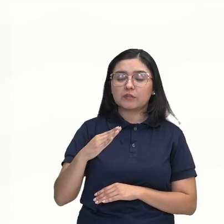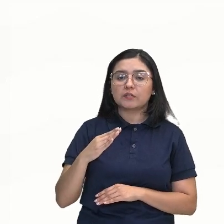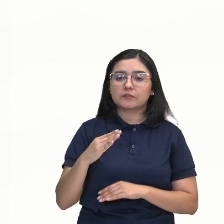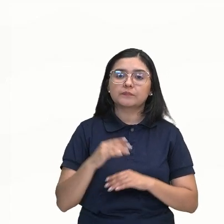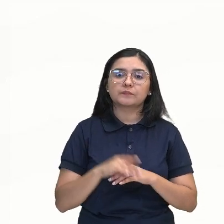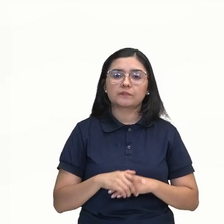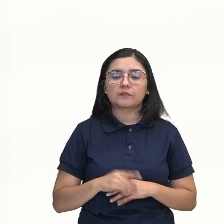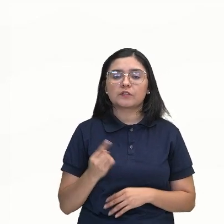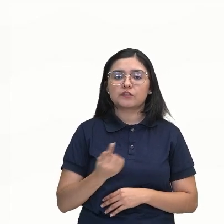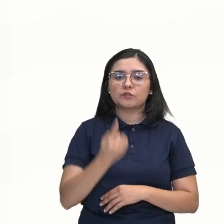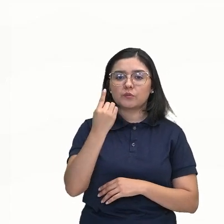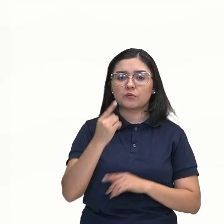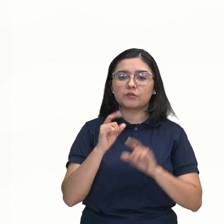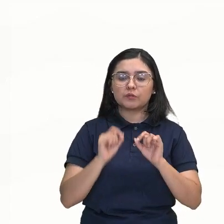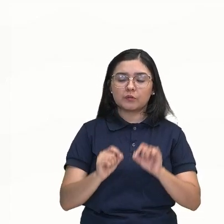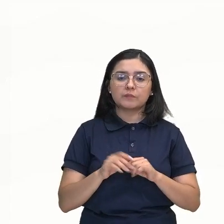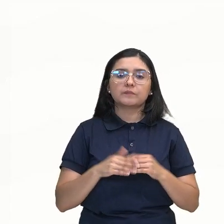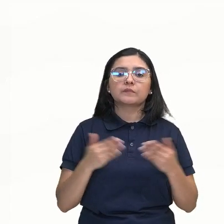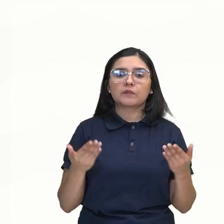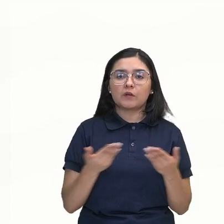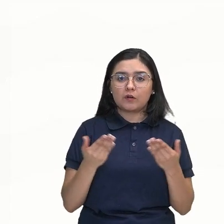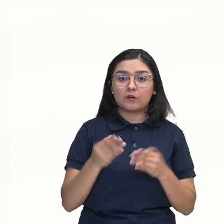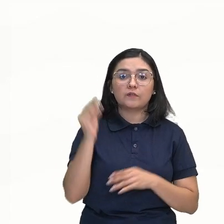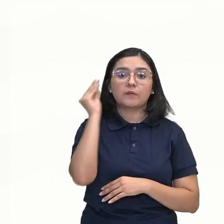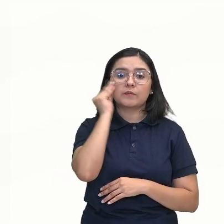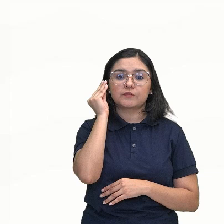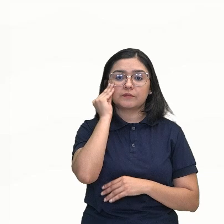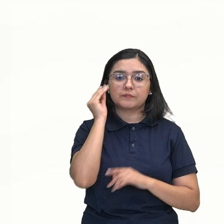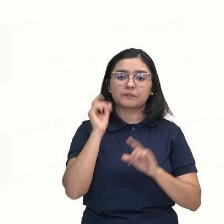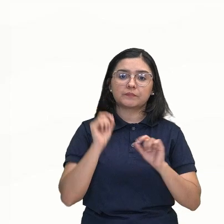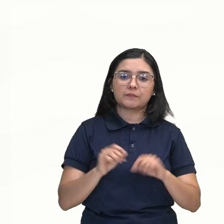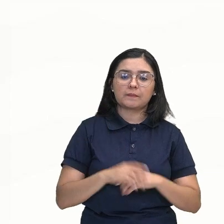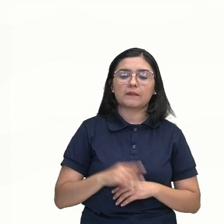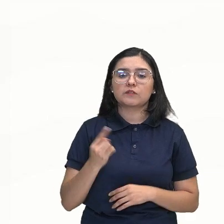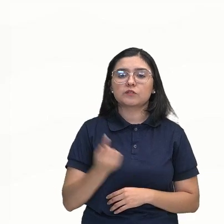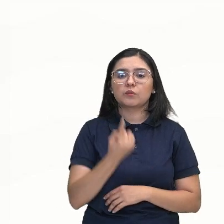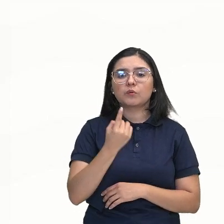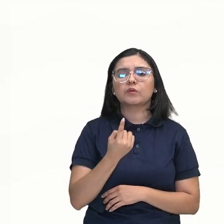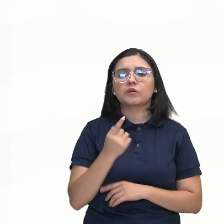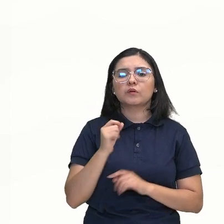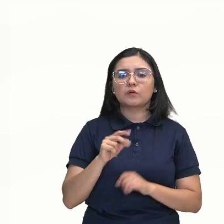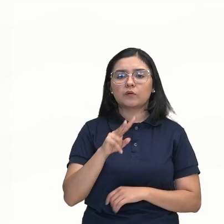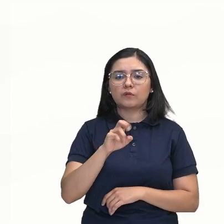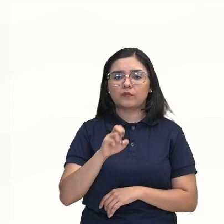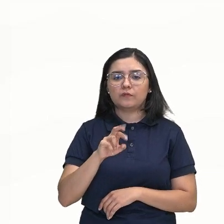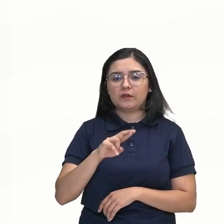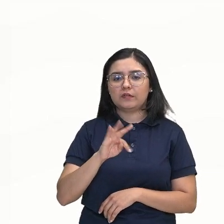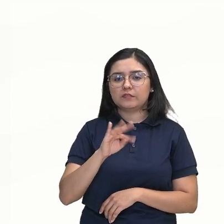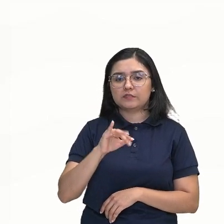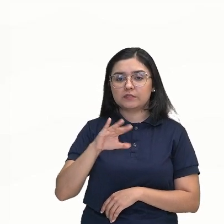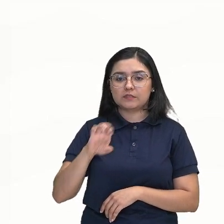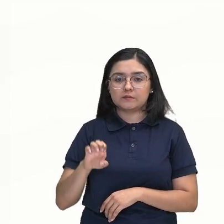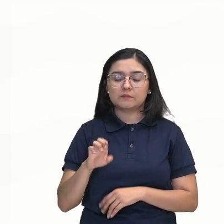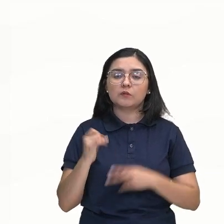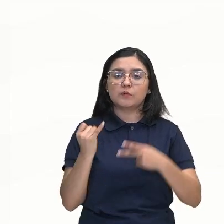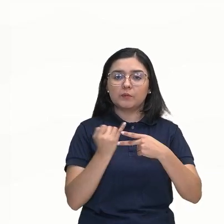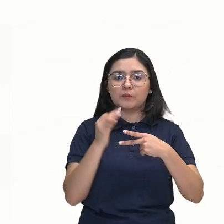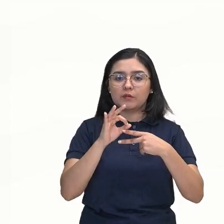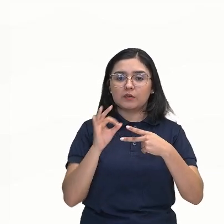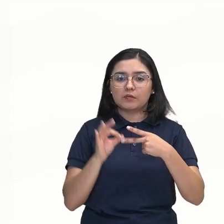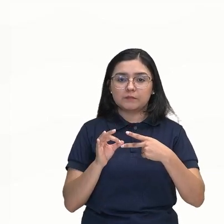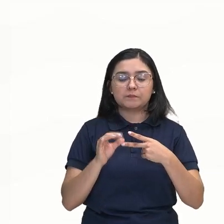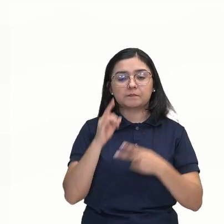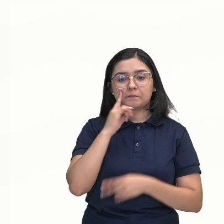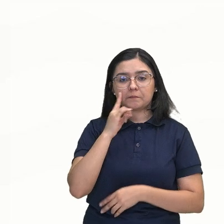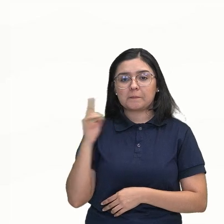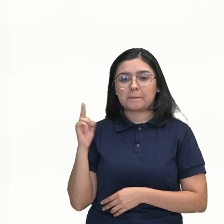único vértice. Então, vamos aí traçar diagonais saindo de um vértice do polígono, tá?